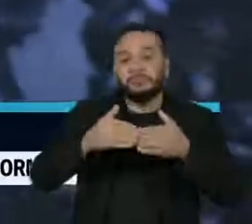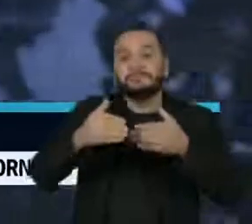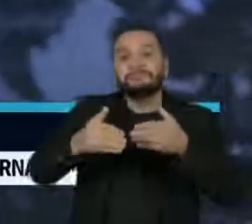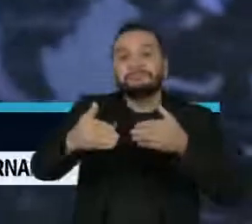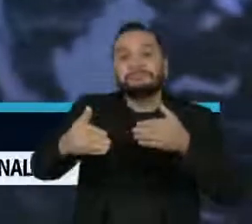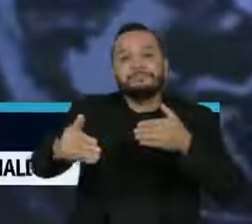começo de maio